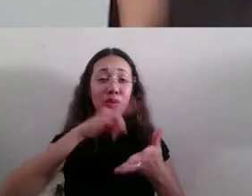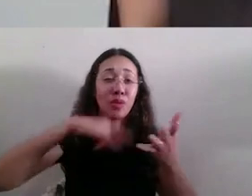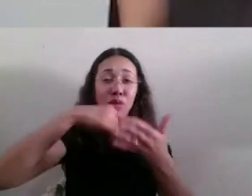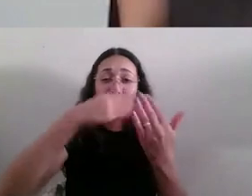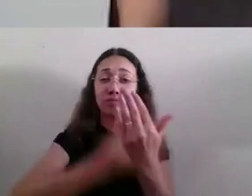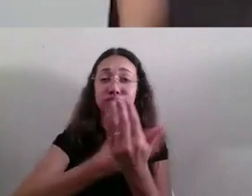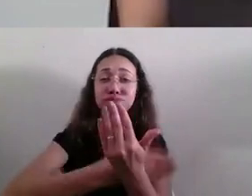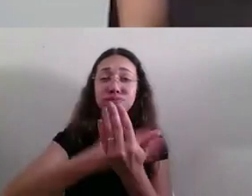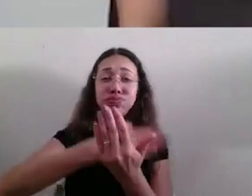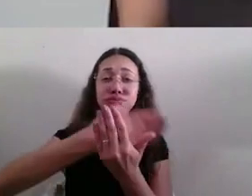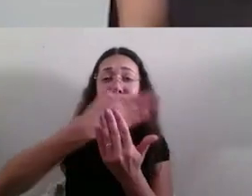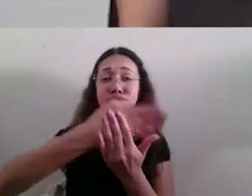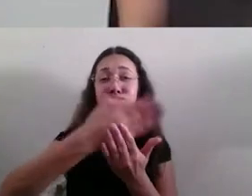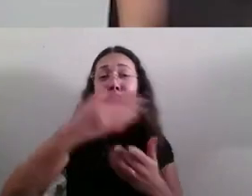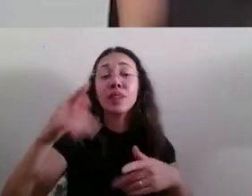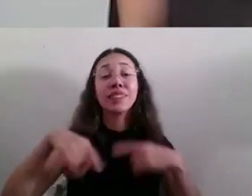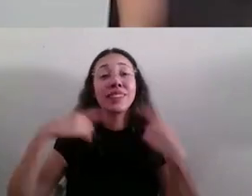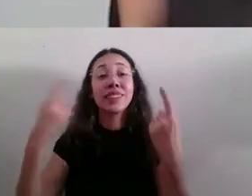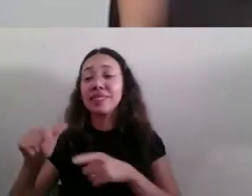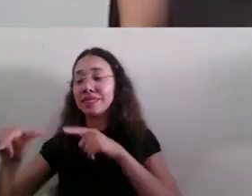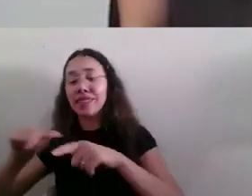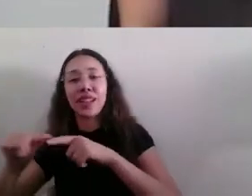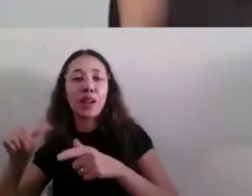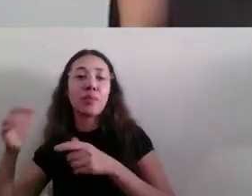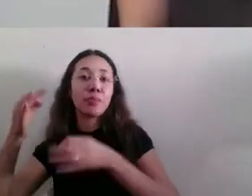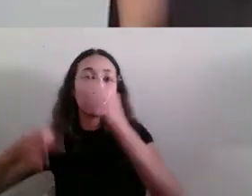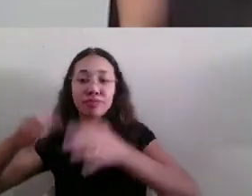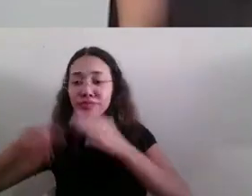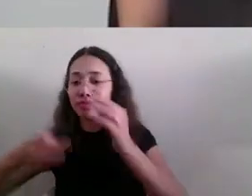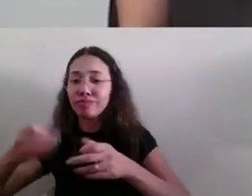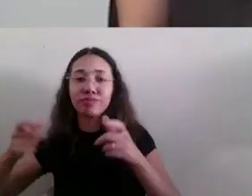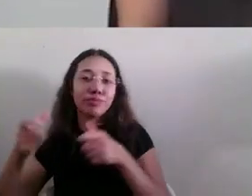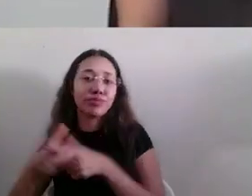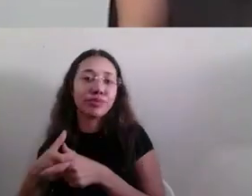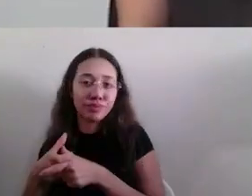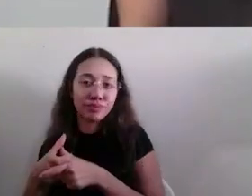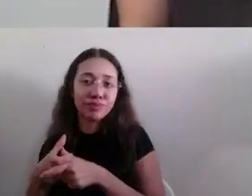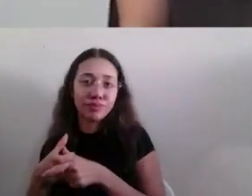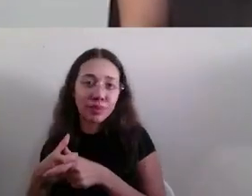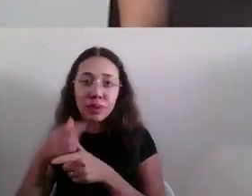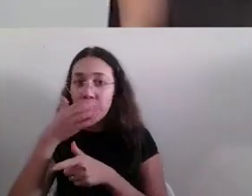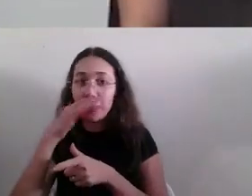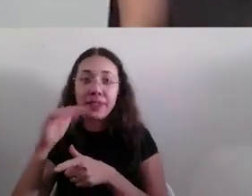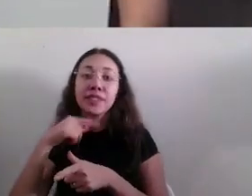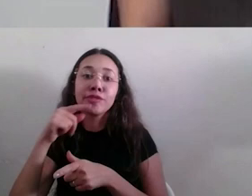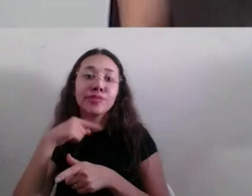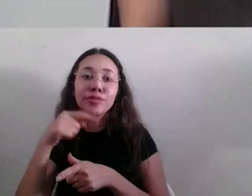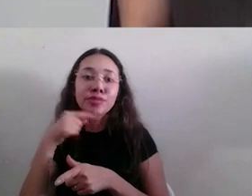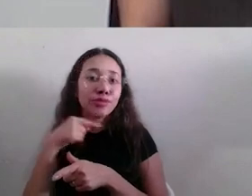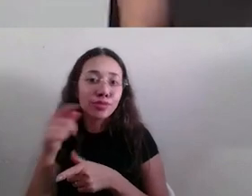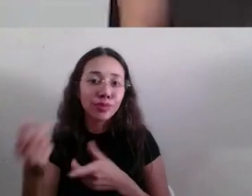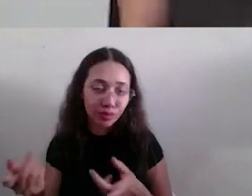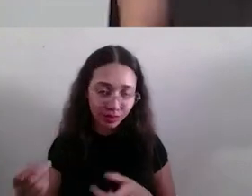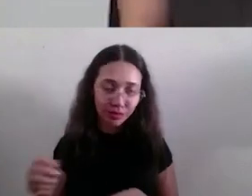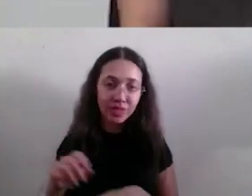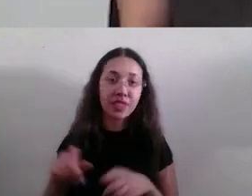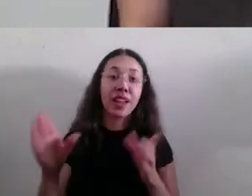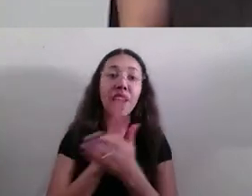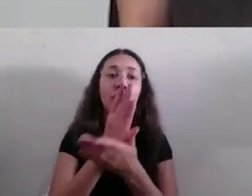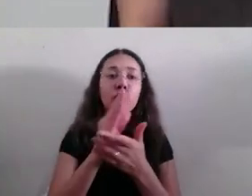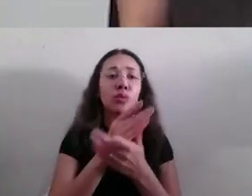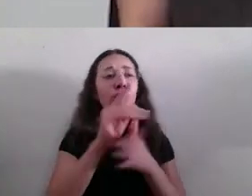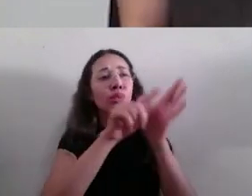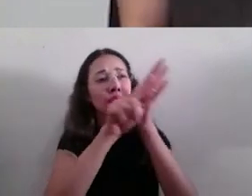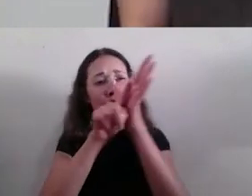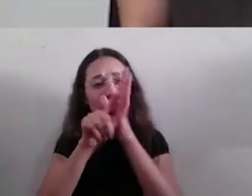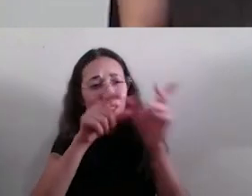e uma força de trabalho que acabava sendo inferior para conseguir dar vazão. Algumas unidades, foi constatado, elas chegaram a